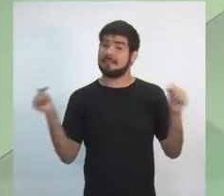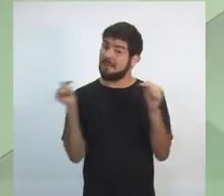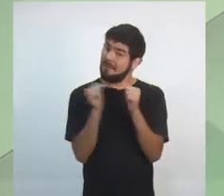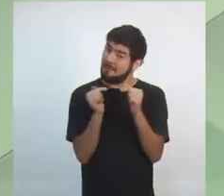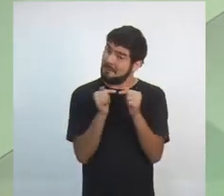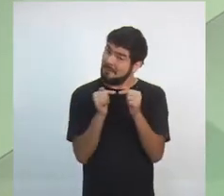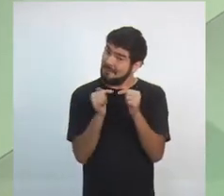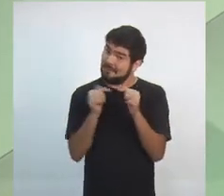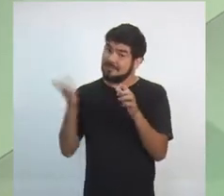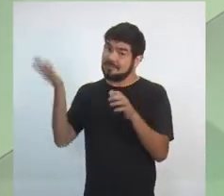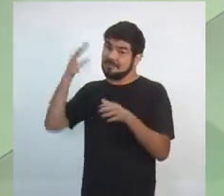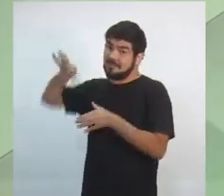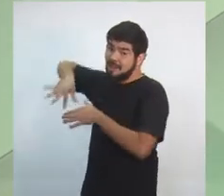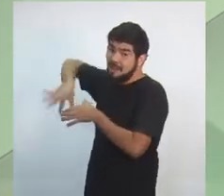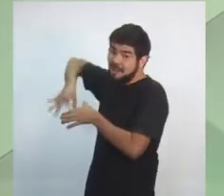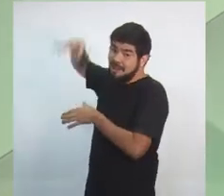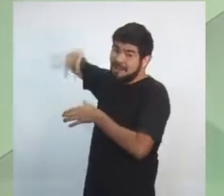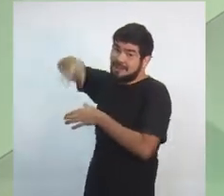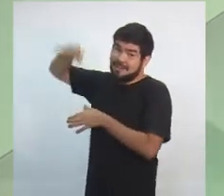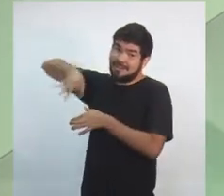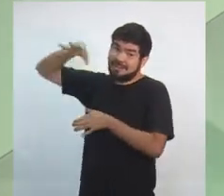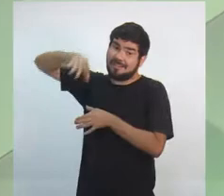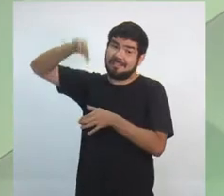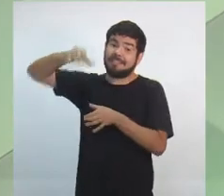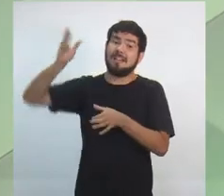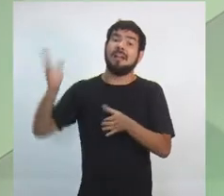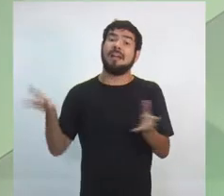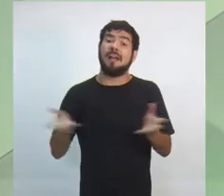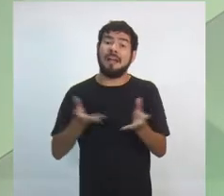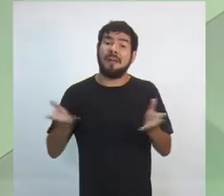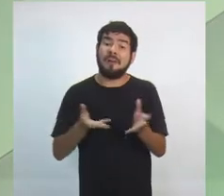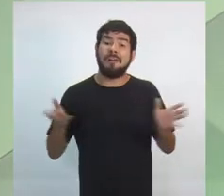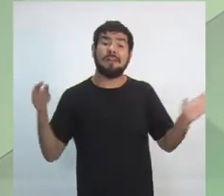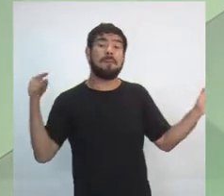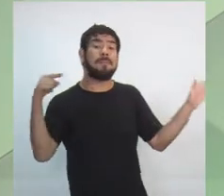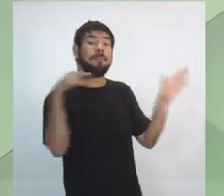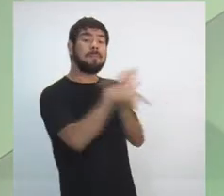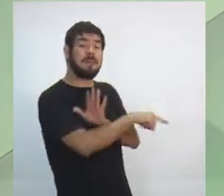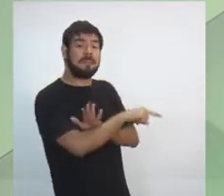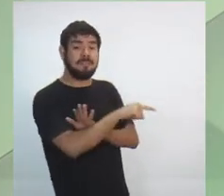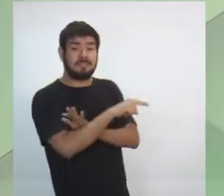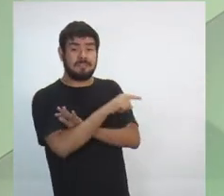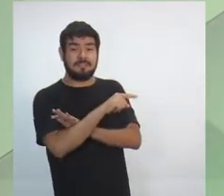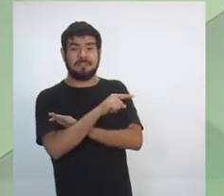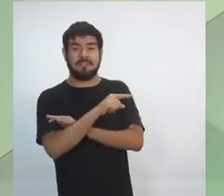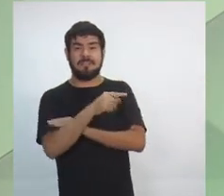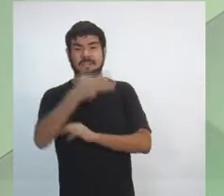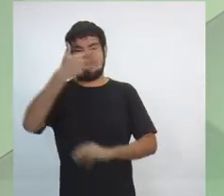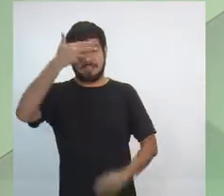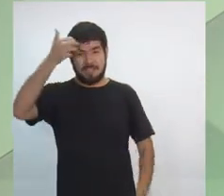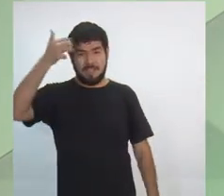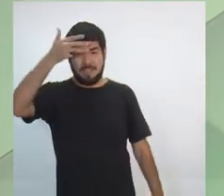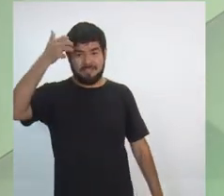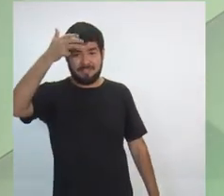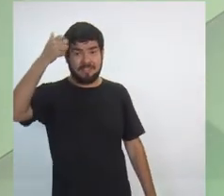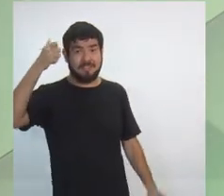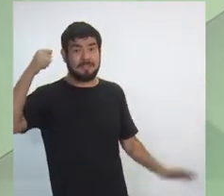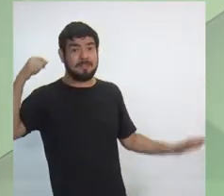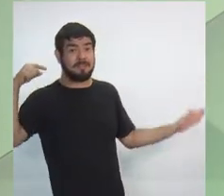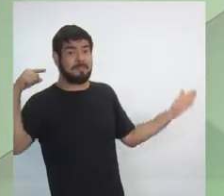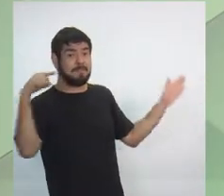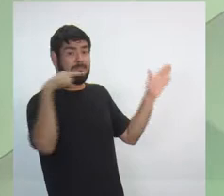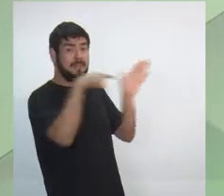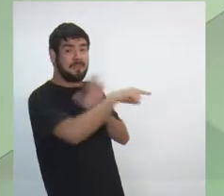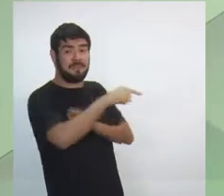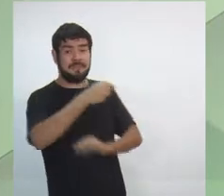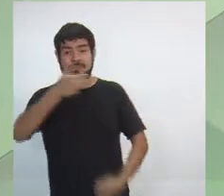ordem de sorteio dos assessores, quem agora faz a pergunta é o candidato Davi Almeida, que pergunta para